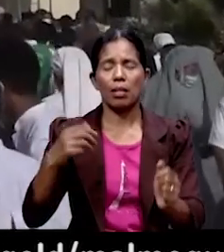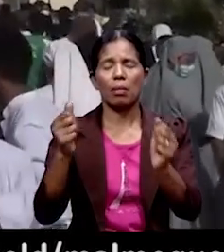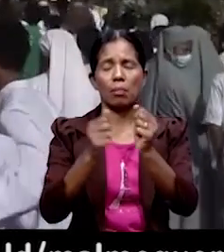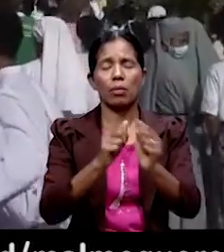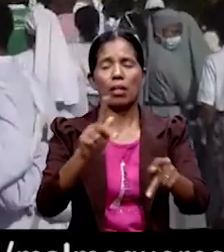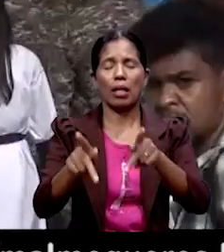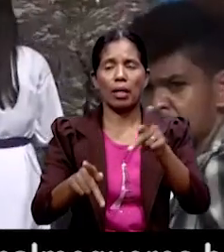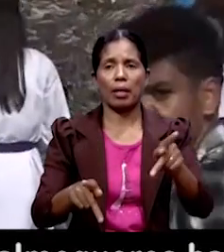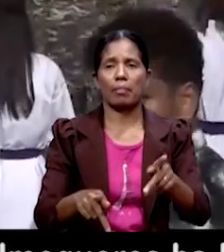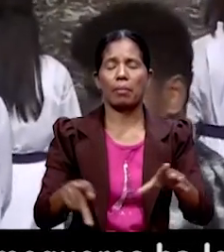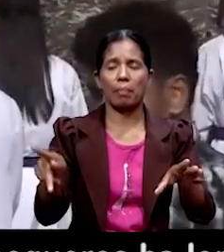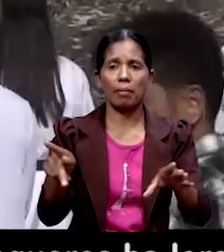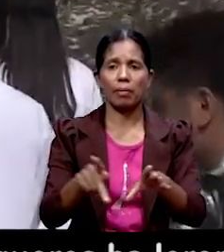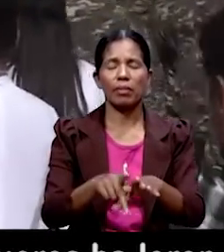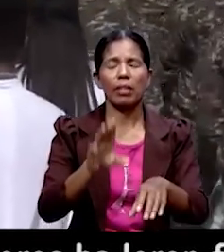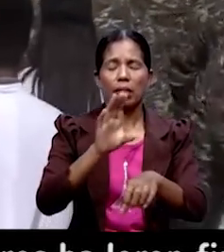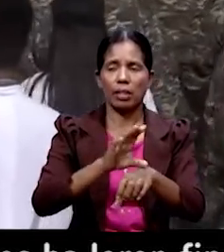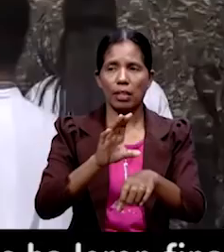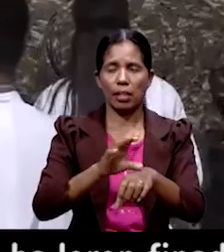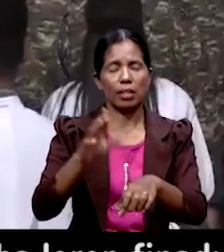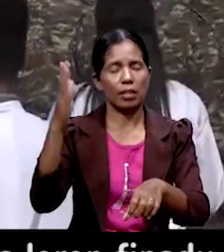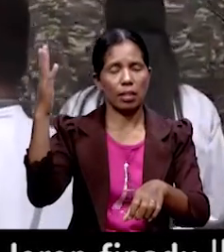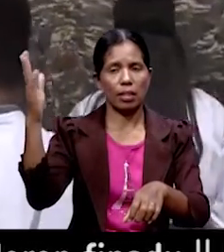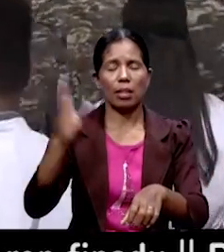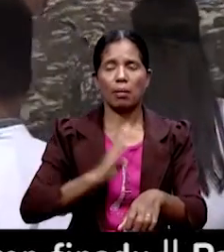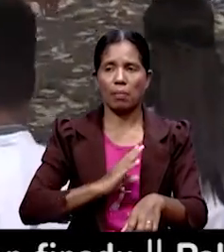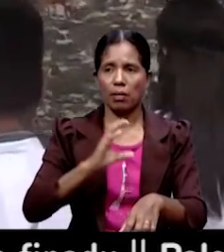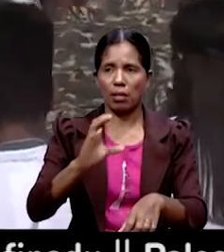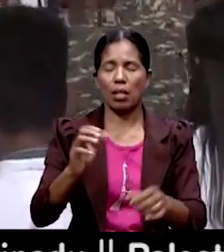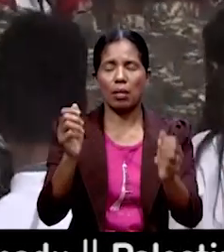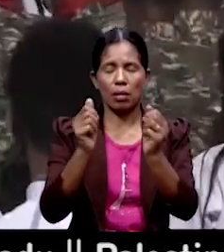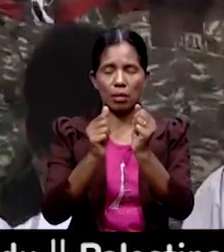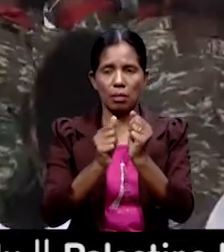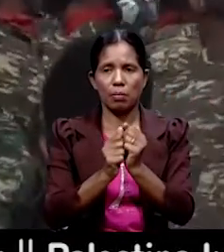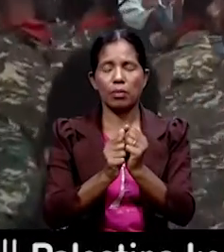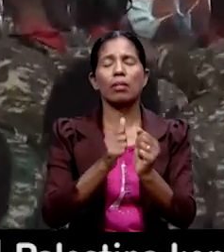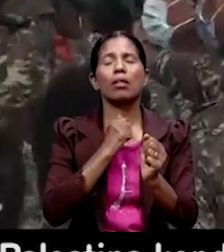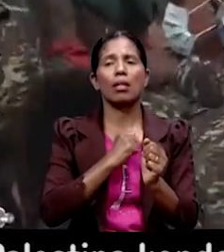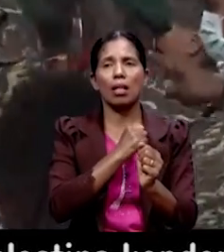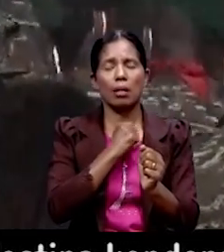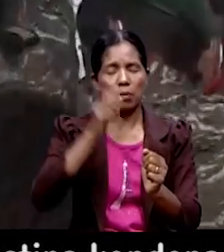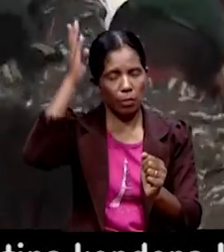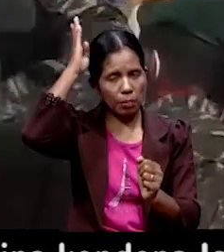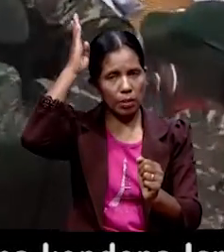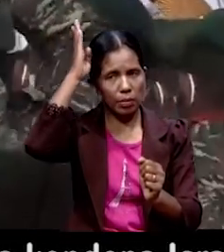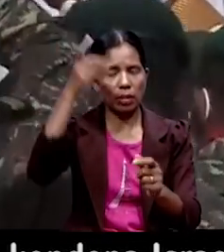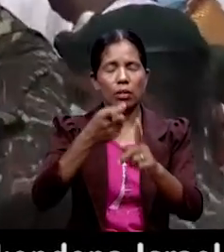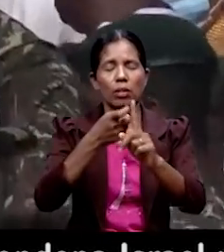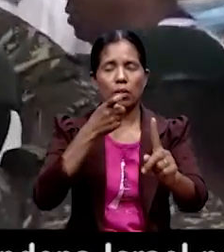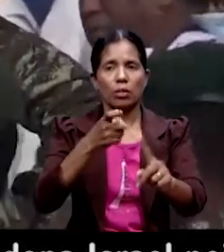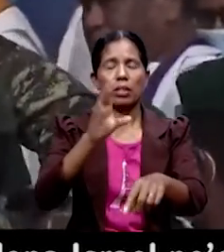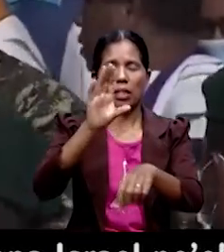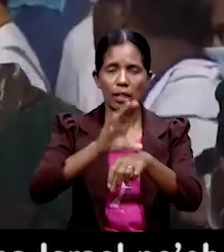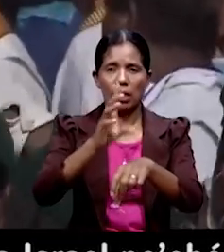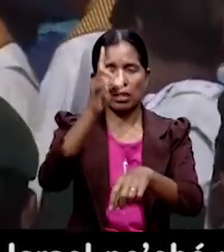Resinhat, nebe pertence ba diocese Baucau, acompanha isinmate Dom Basilio do Nascimento, Husi Catedral Dili,